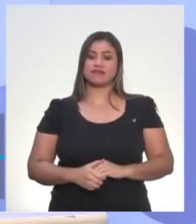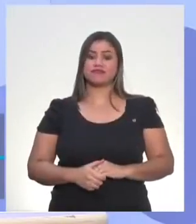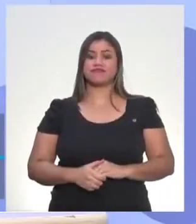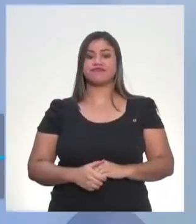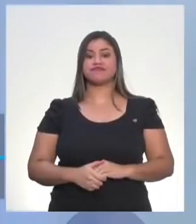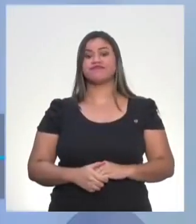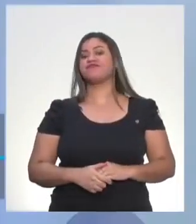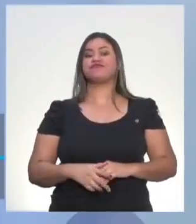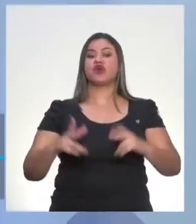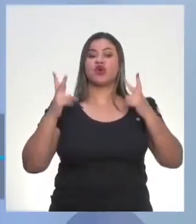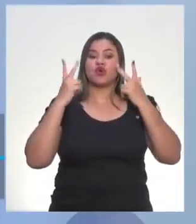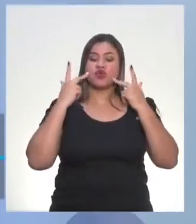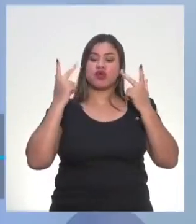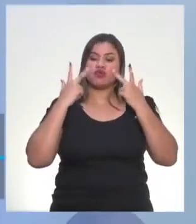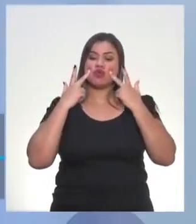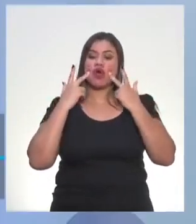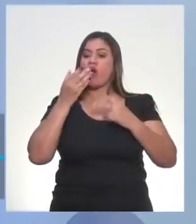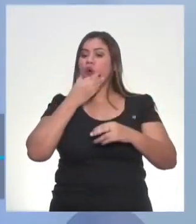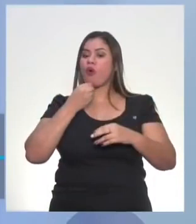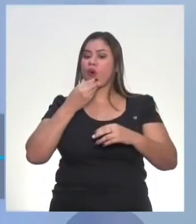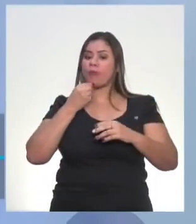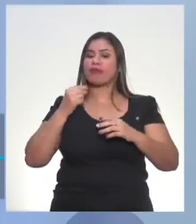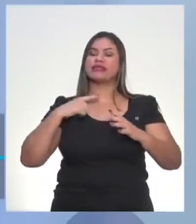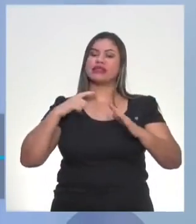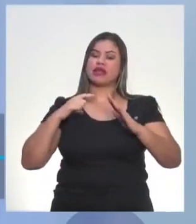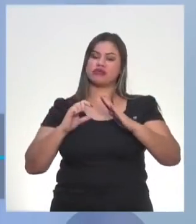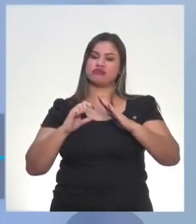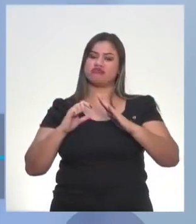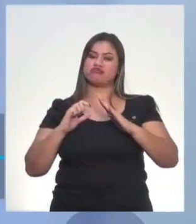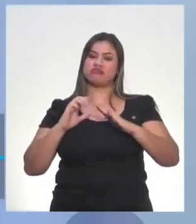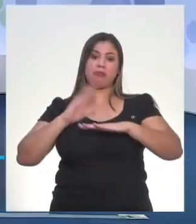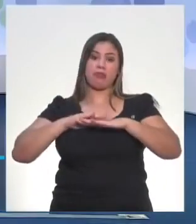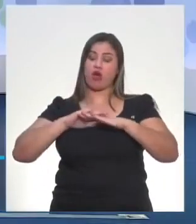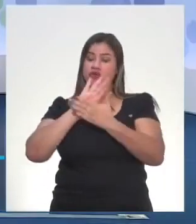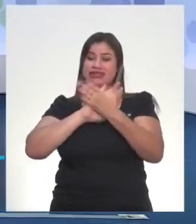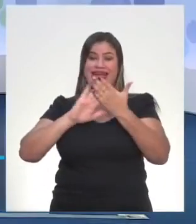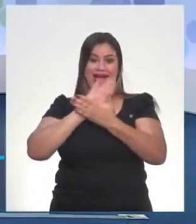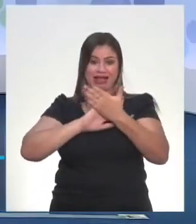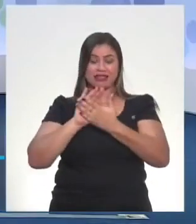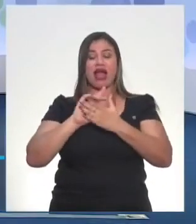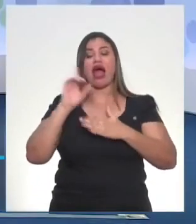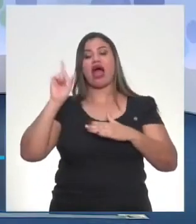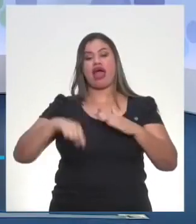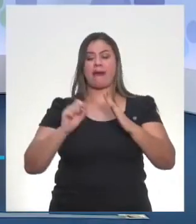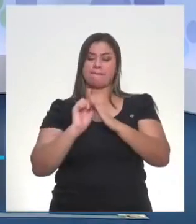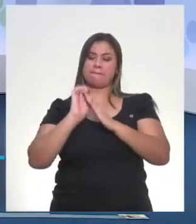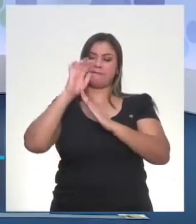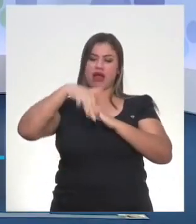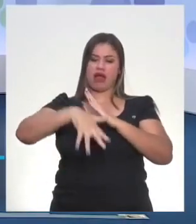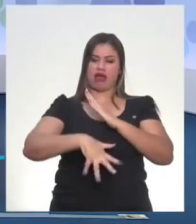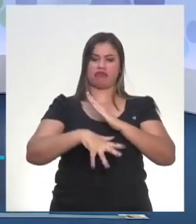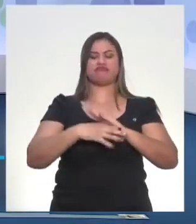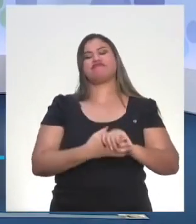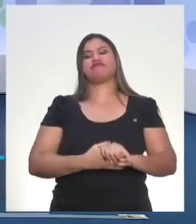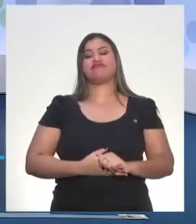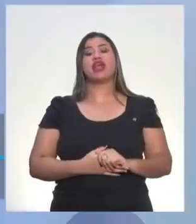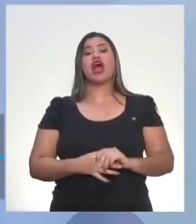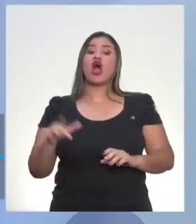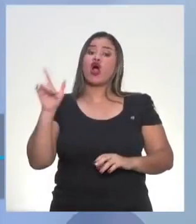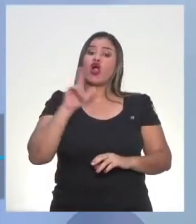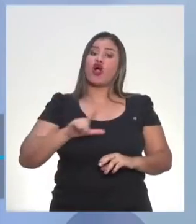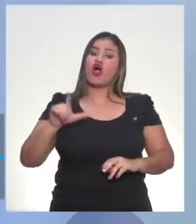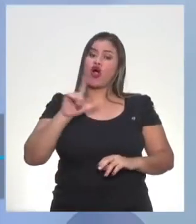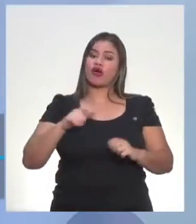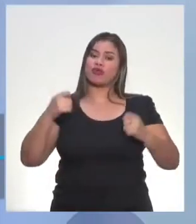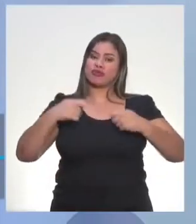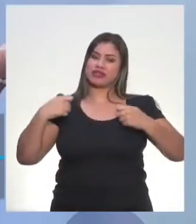sem interferência do homem, a gente tem o vulcão. Certo. E aí é sem discussão. Lógico, tem que ter a região próxima